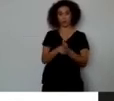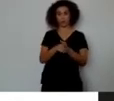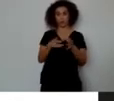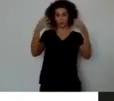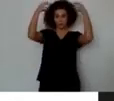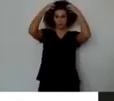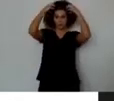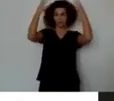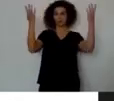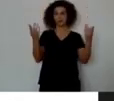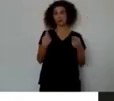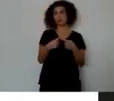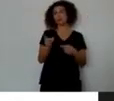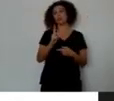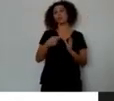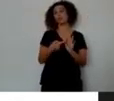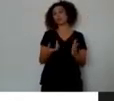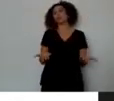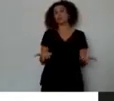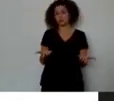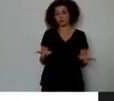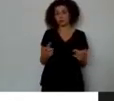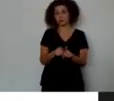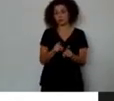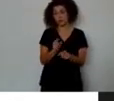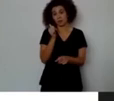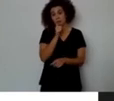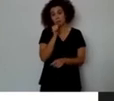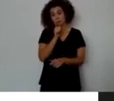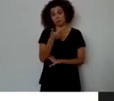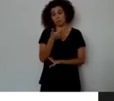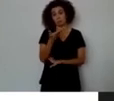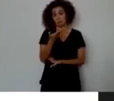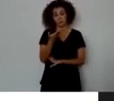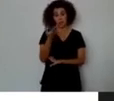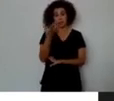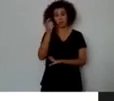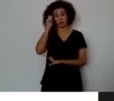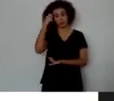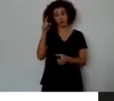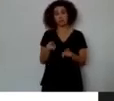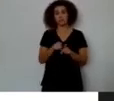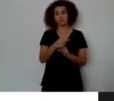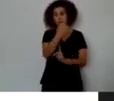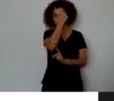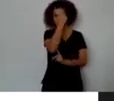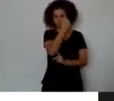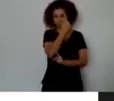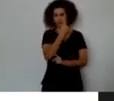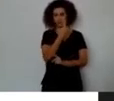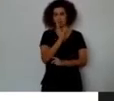representação dessas histórias com pessoas negras, né? Harry Potter, eu já vi muita gente ficando incomodada com as peças